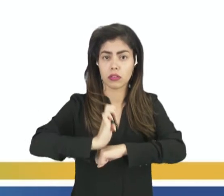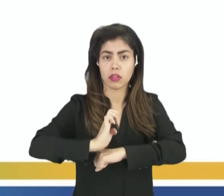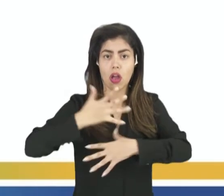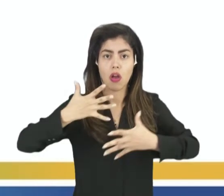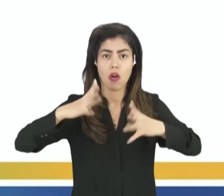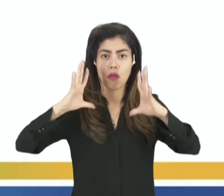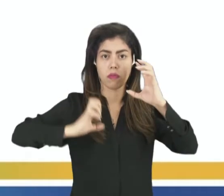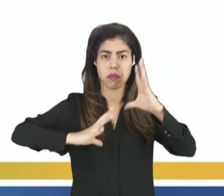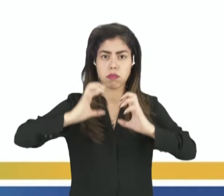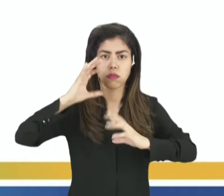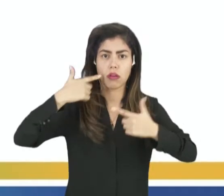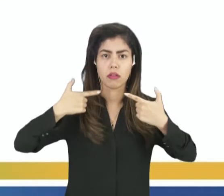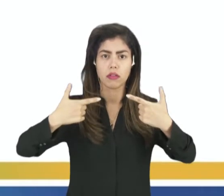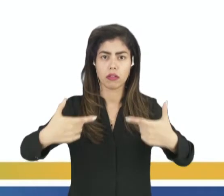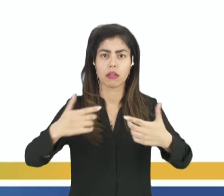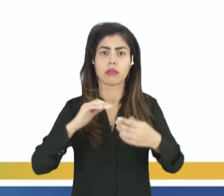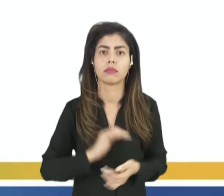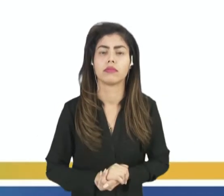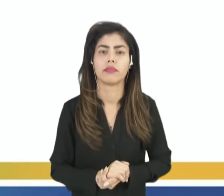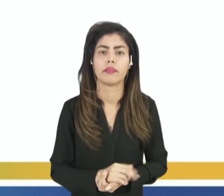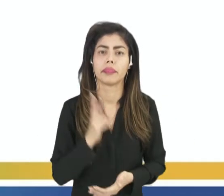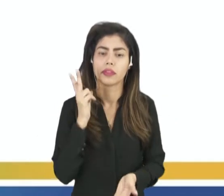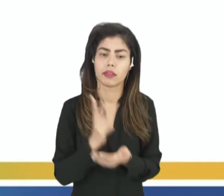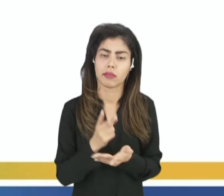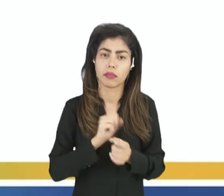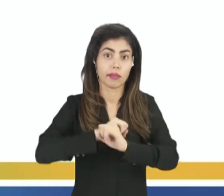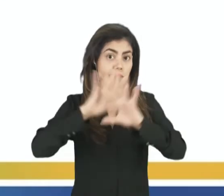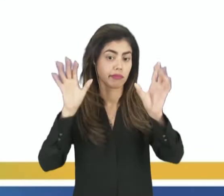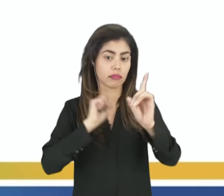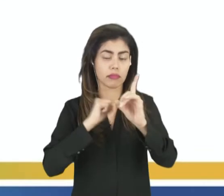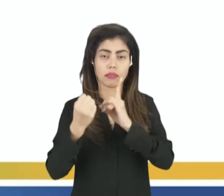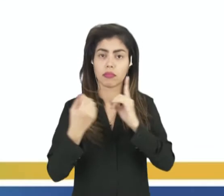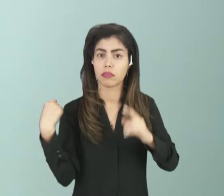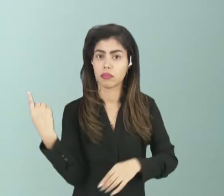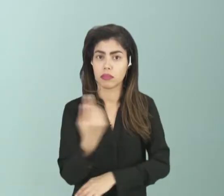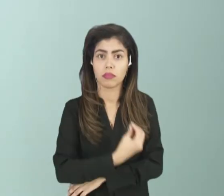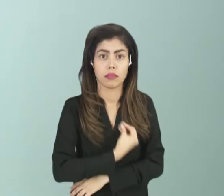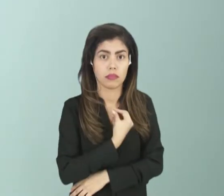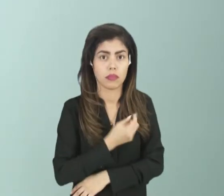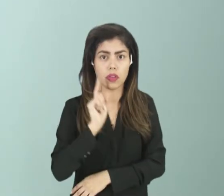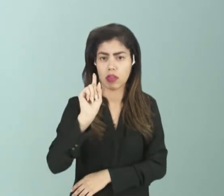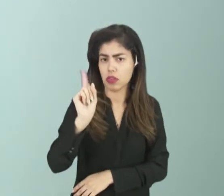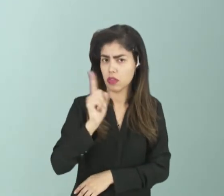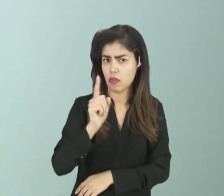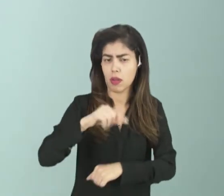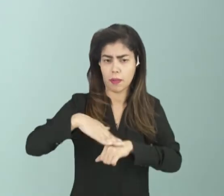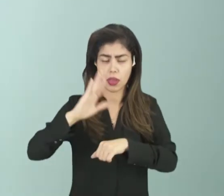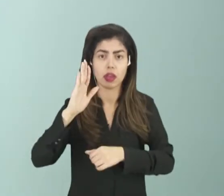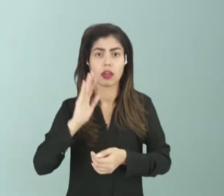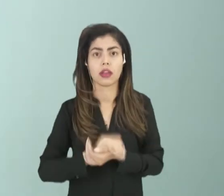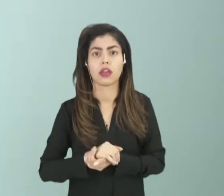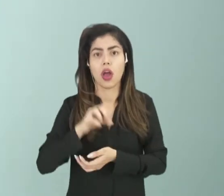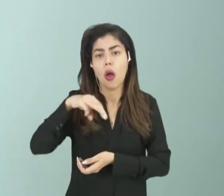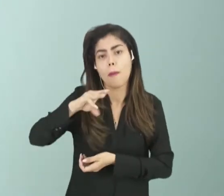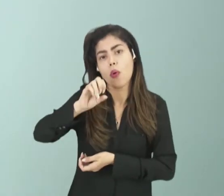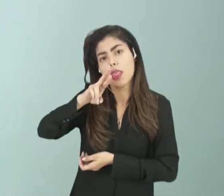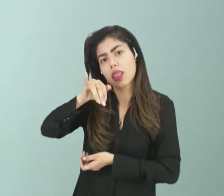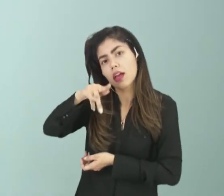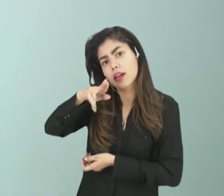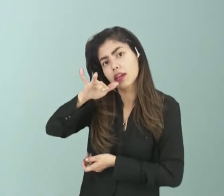plena sociedade. Ou seja, é claro que a sociedade que a gente vive não é mais aquela a